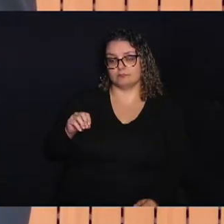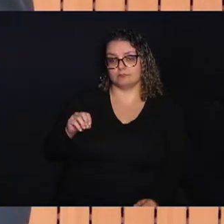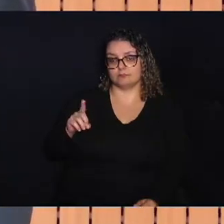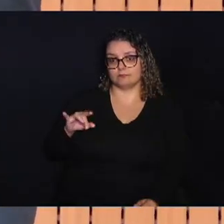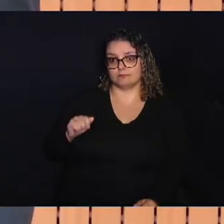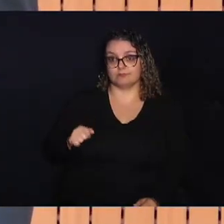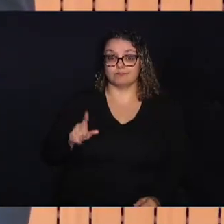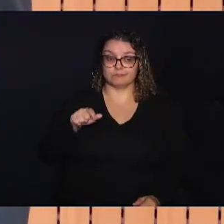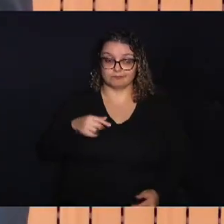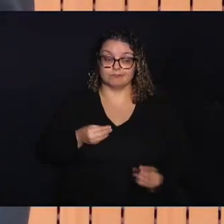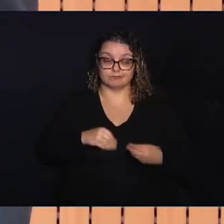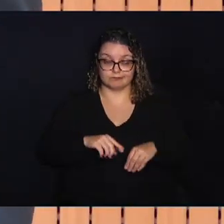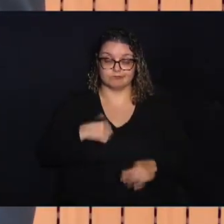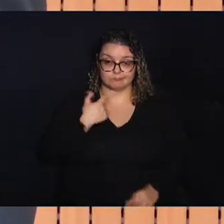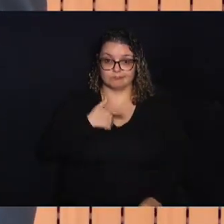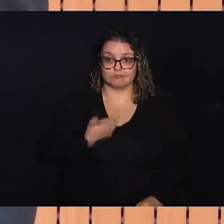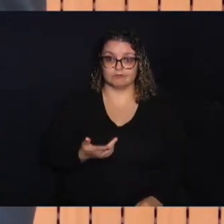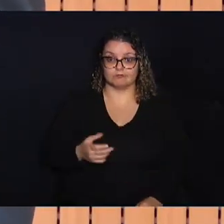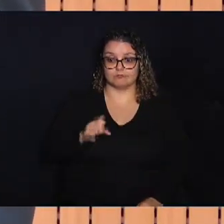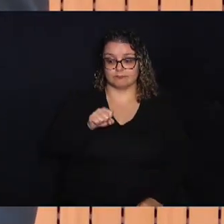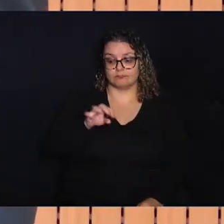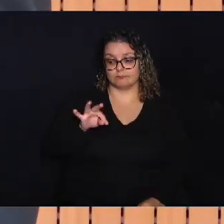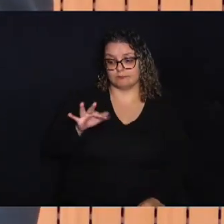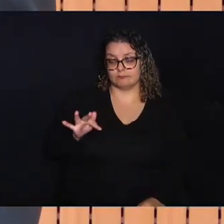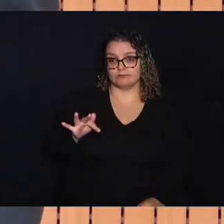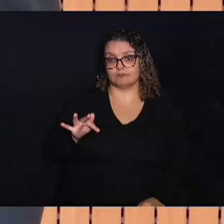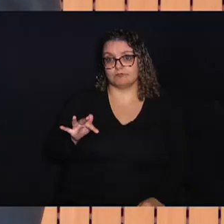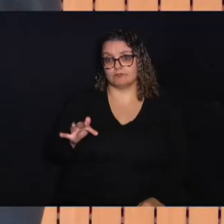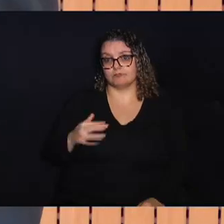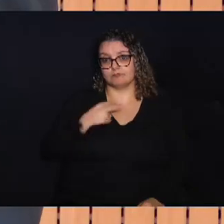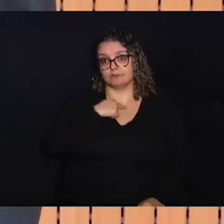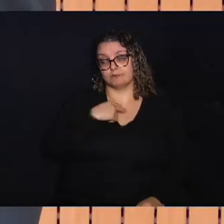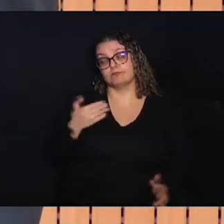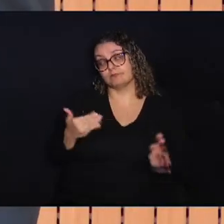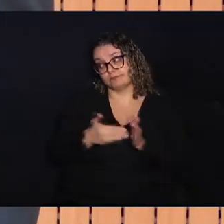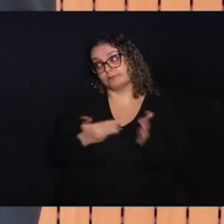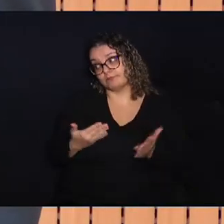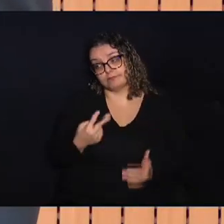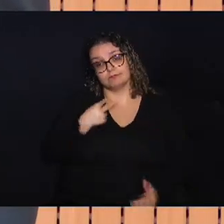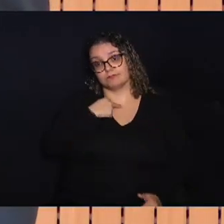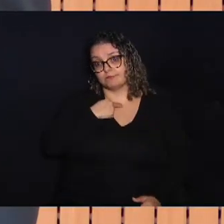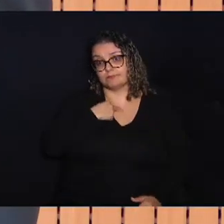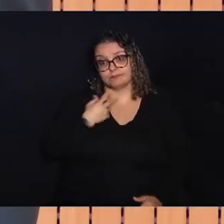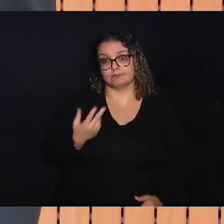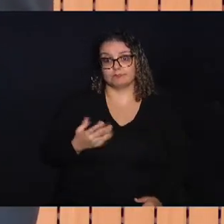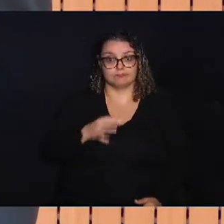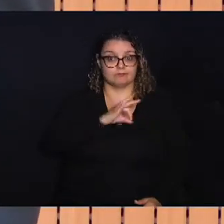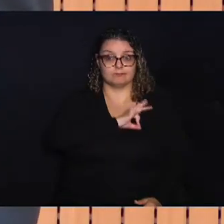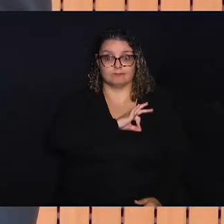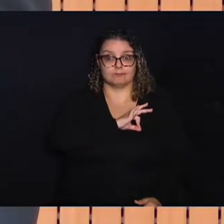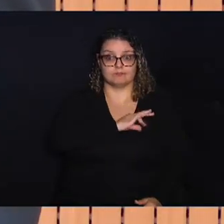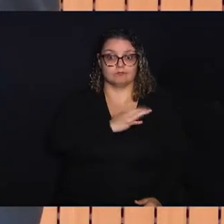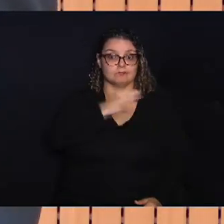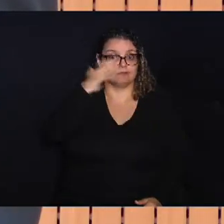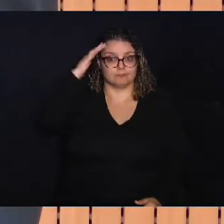ao mesmo tempo, né, no tempo dele lá, não podia, até hoje não pode, viu, Edivaldo? Não pode subir, a polícia militar não pode subir, as polícias